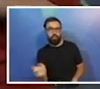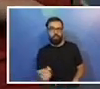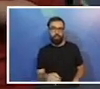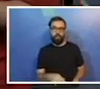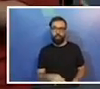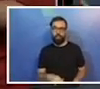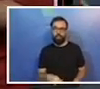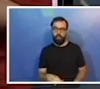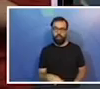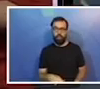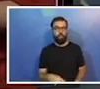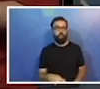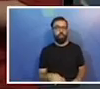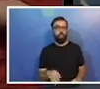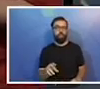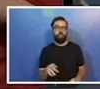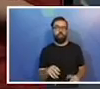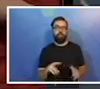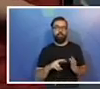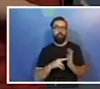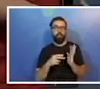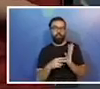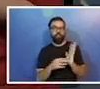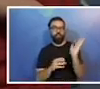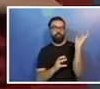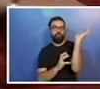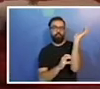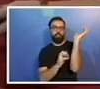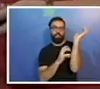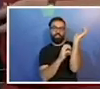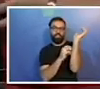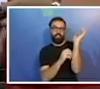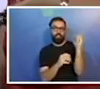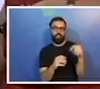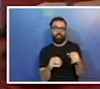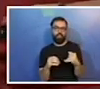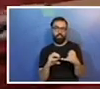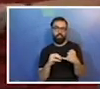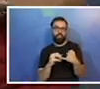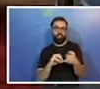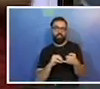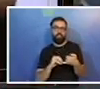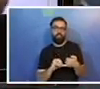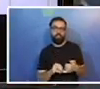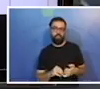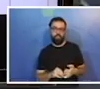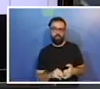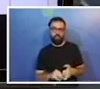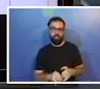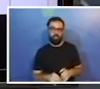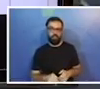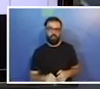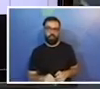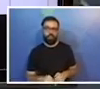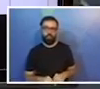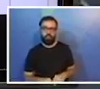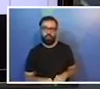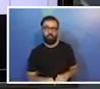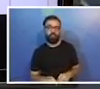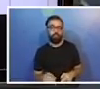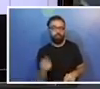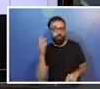a comilesma também tem seus predadores. E o gavião é um deles. Então, lembram da nossa